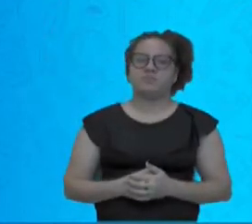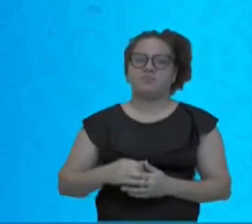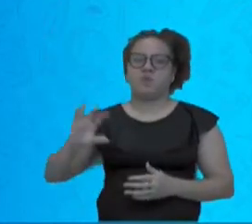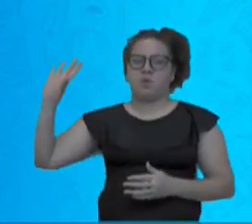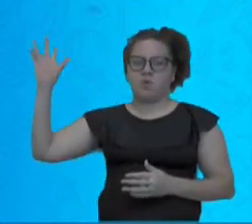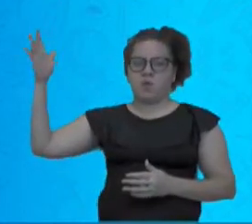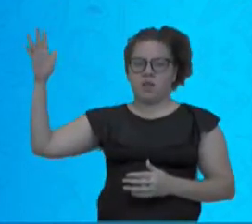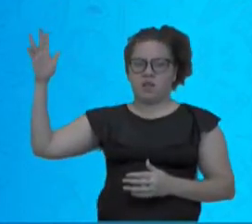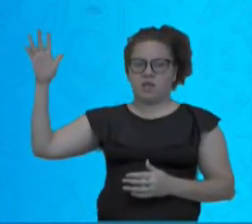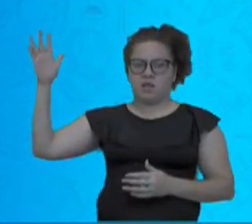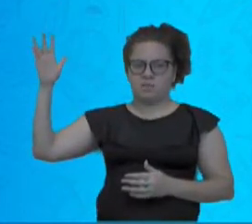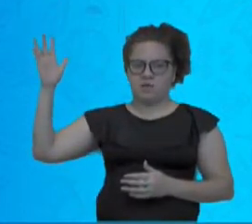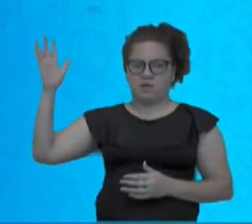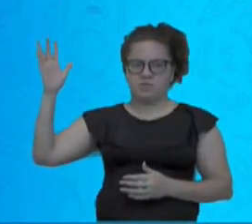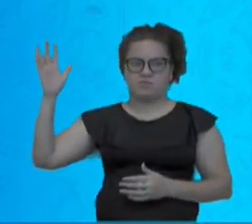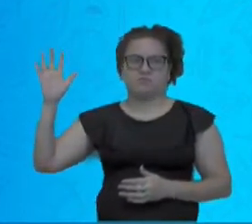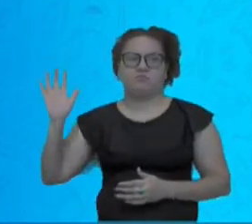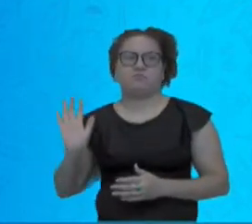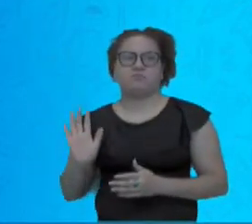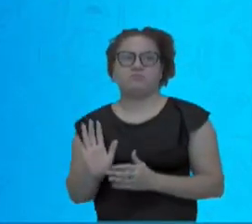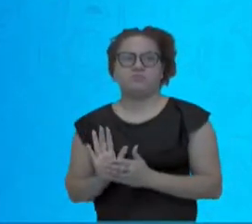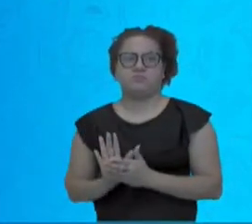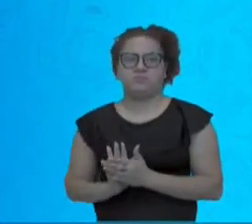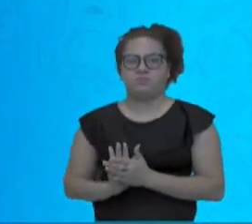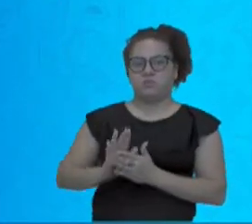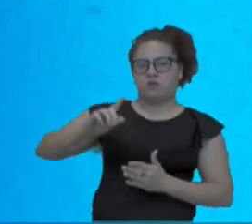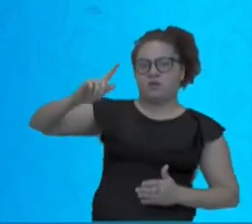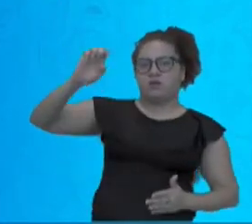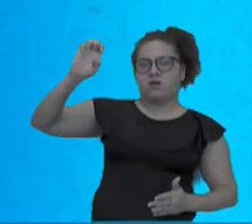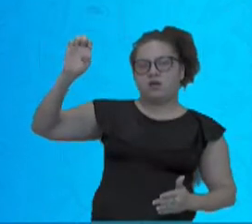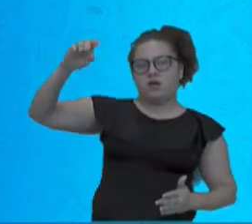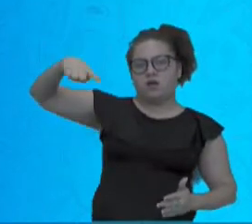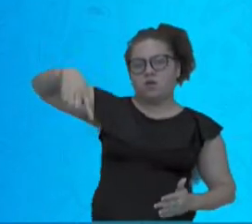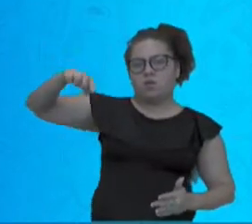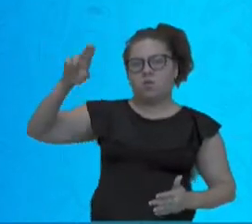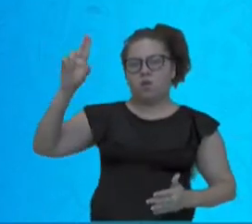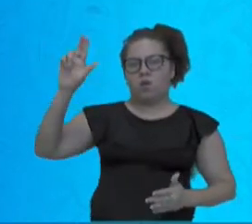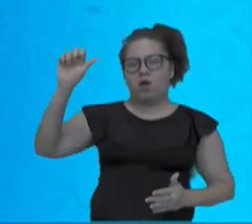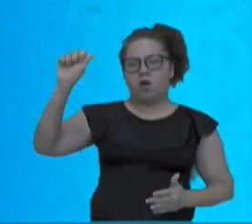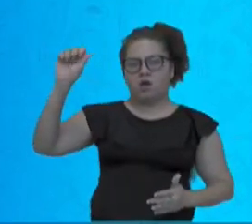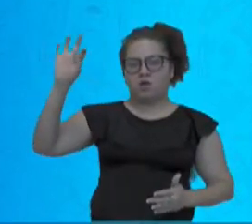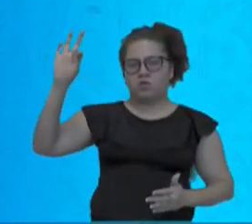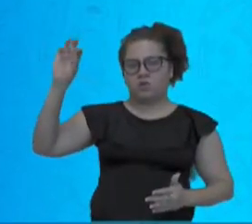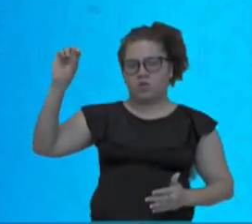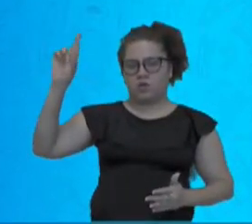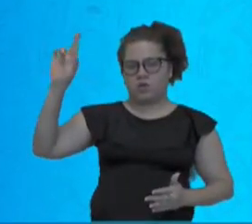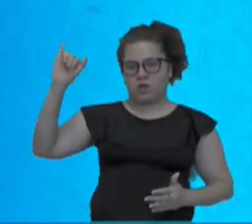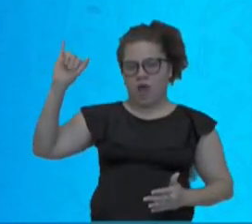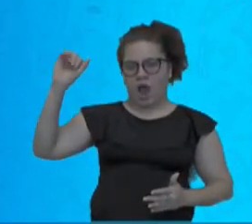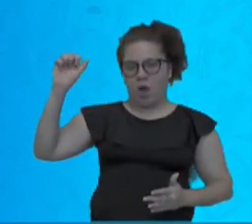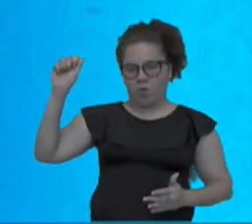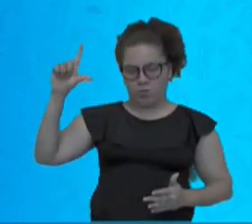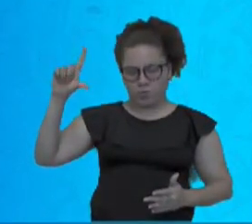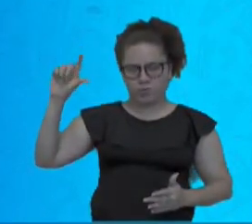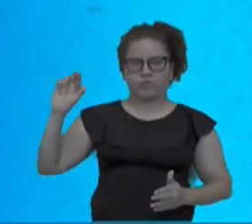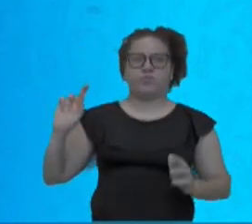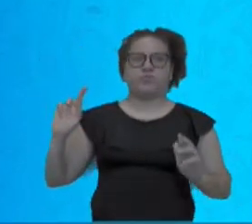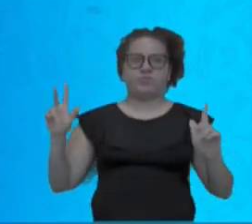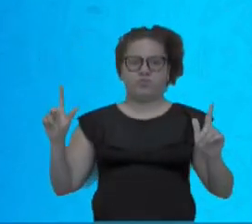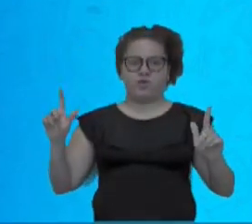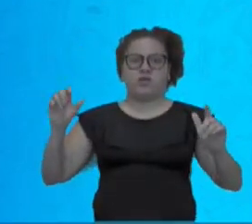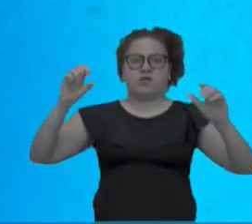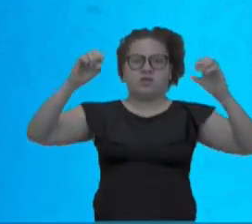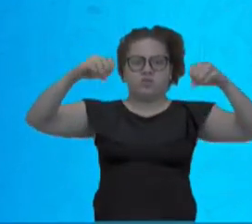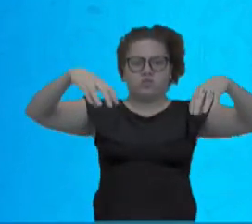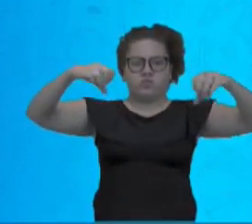equatorial, quente e úmido de janeiro a janeiro. O clima tropical, quente e úmido no